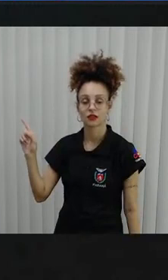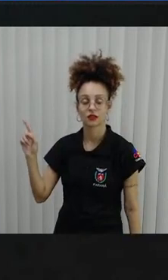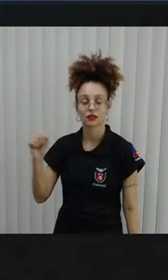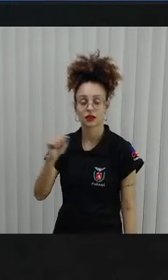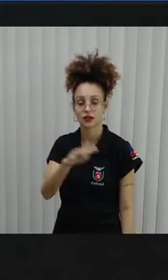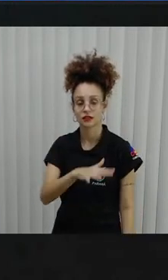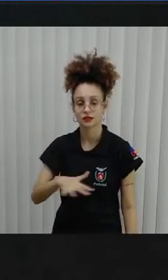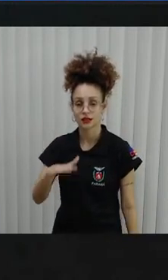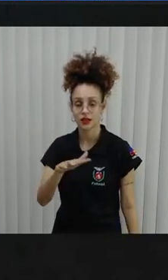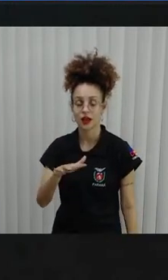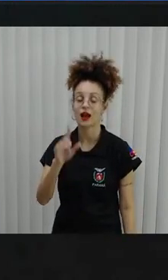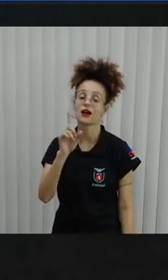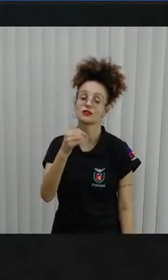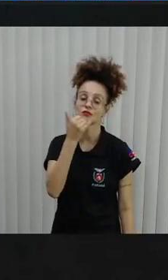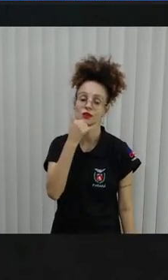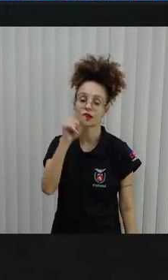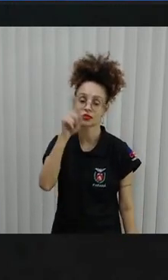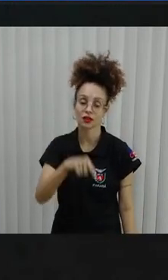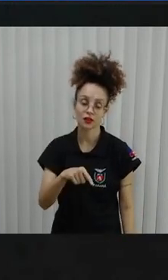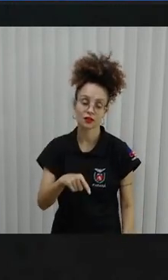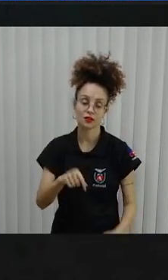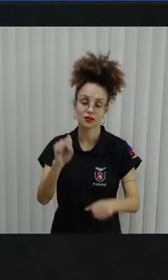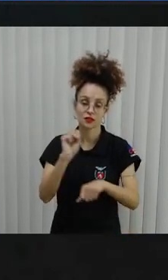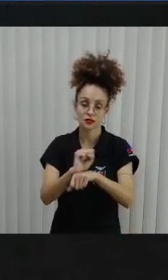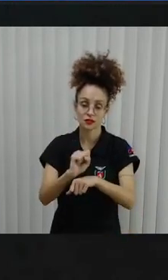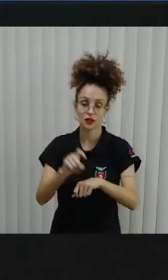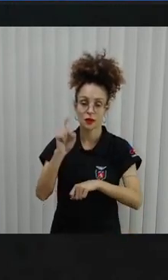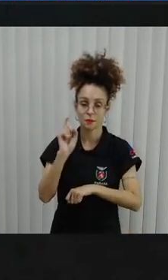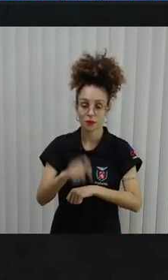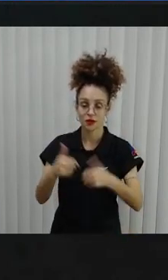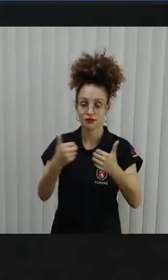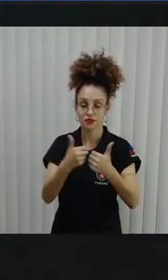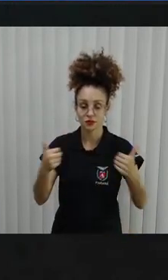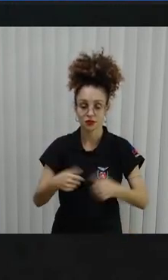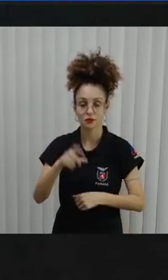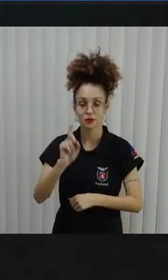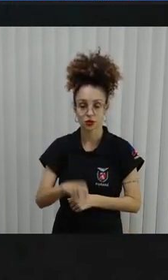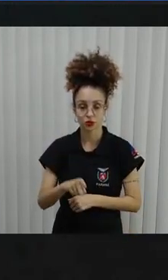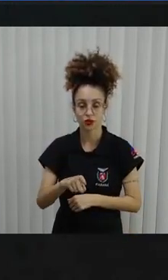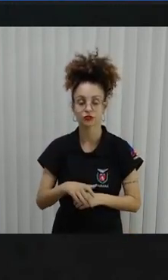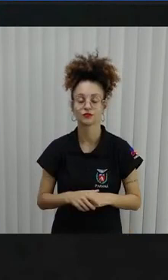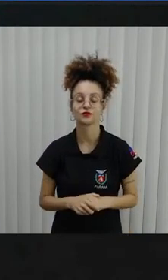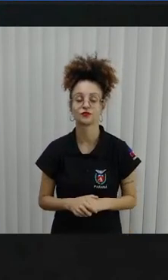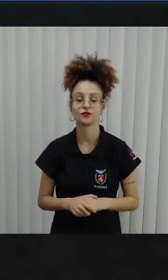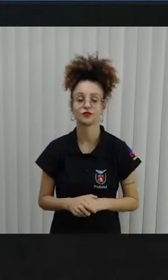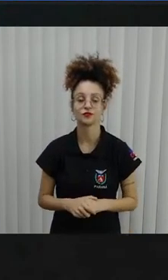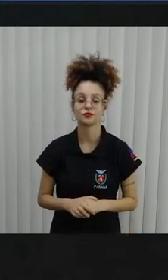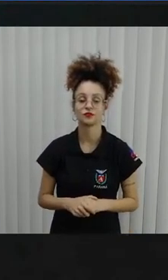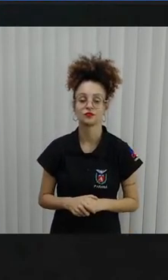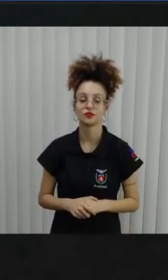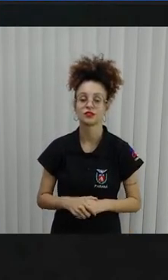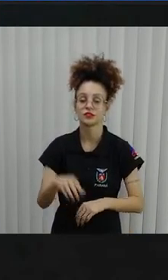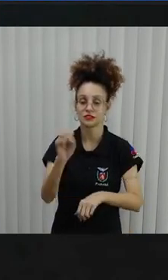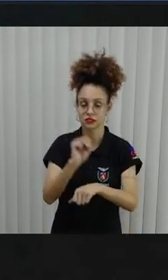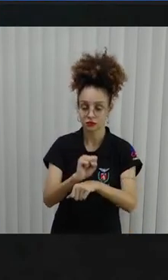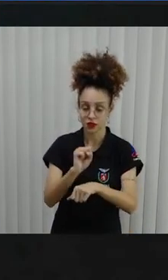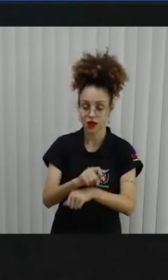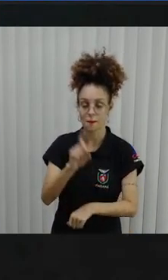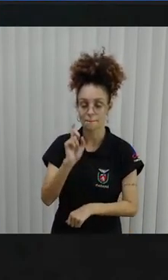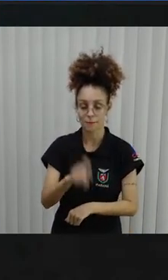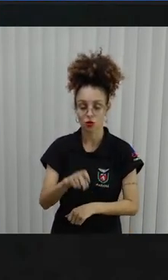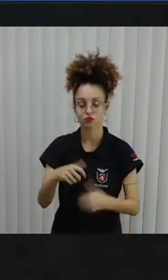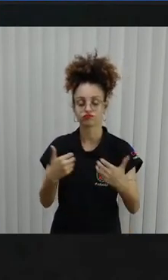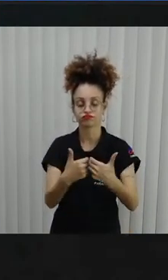seja pressionada. Então, tocando... Distância do ponteiro do mouse e tecla espaço. Espere até a tecla espaço ser pressionada. Quando ela